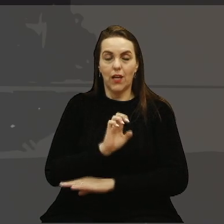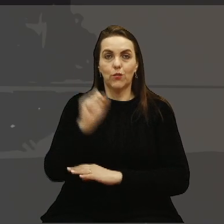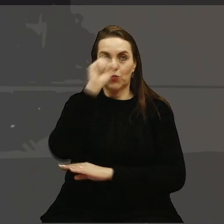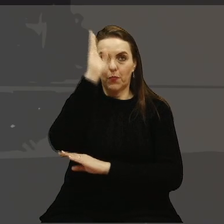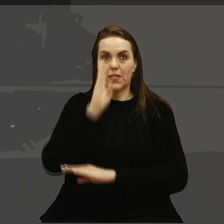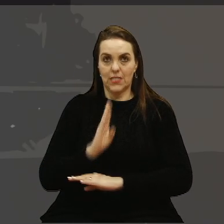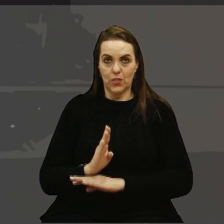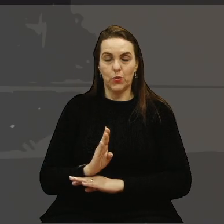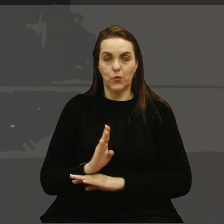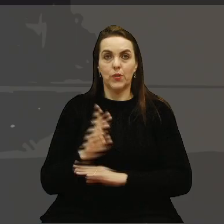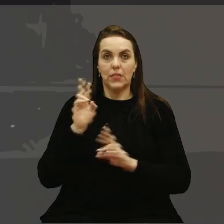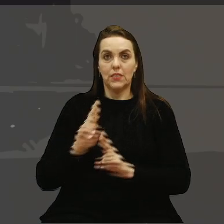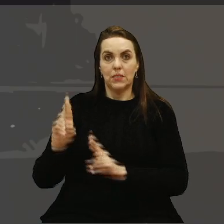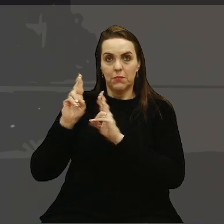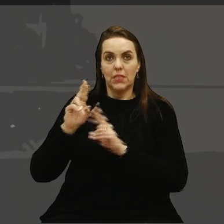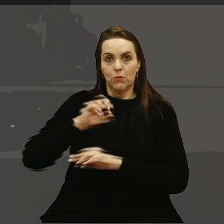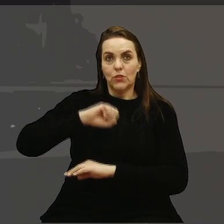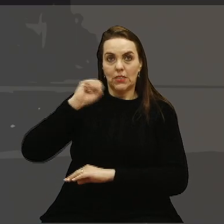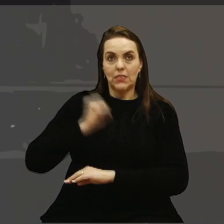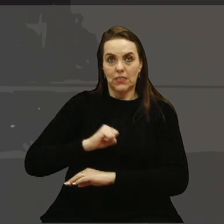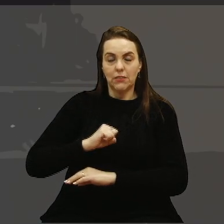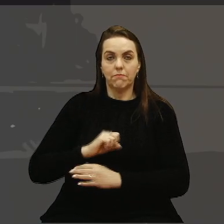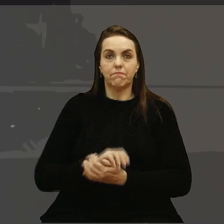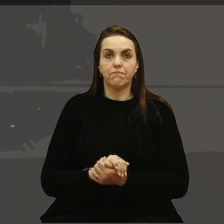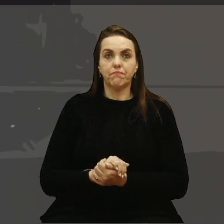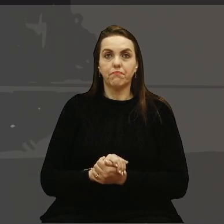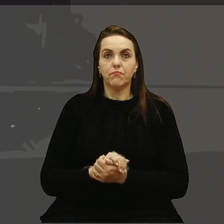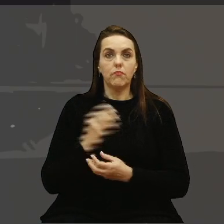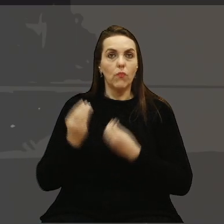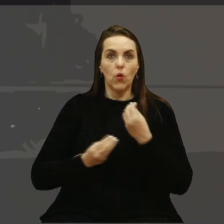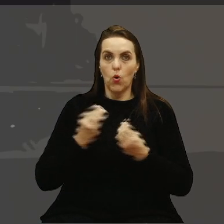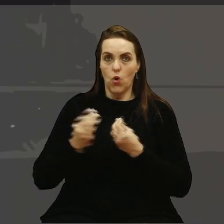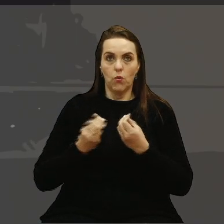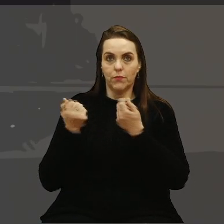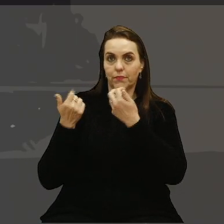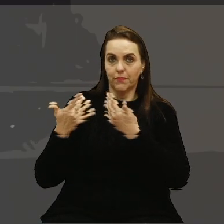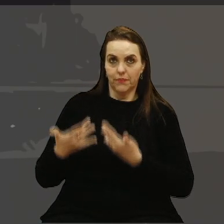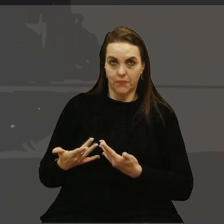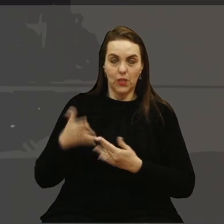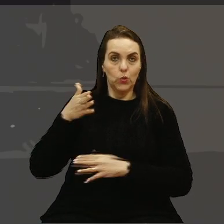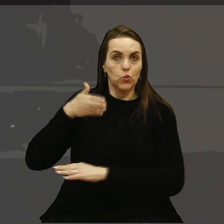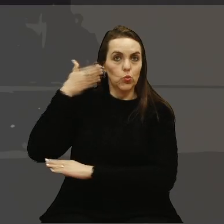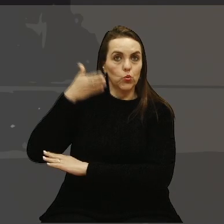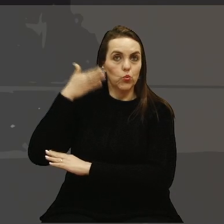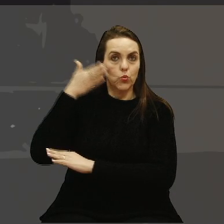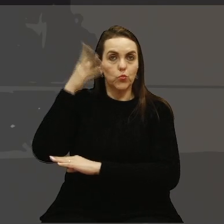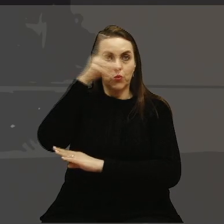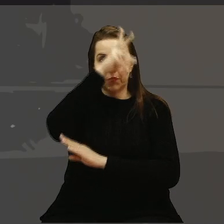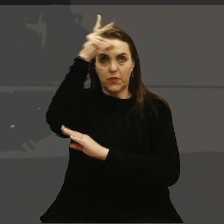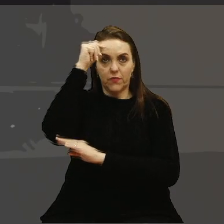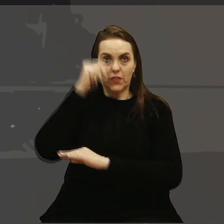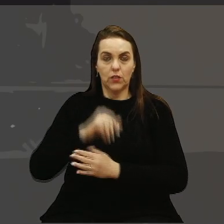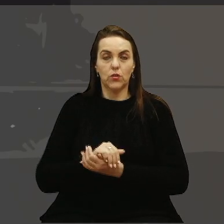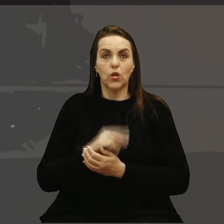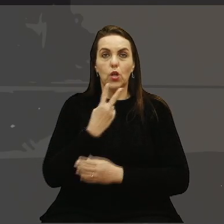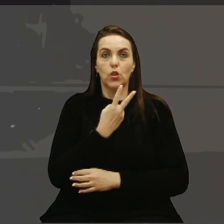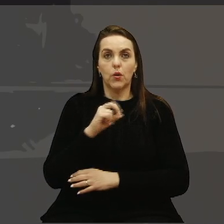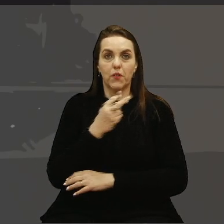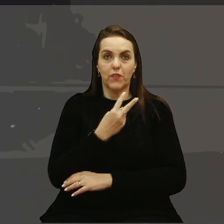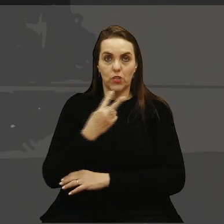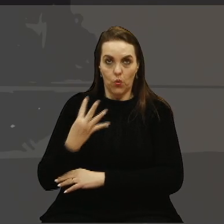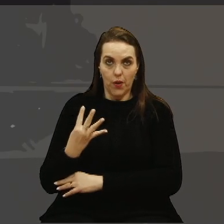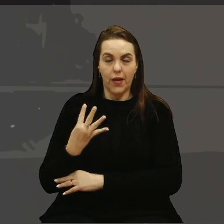E esperamos, sim, que, conforme foi falado no discurso do prefeito, que